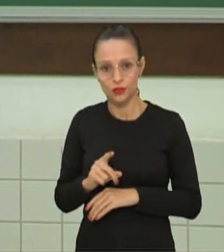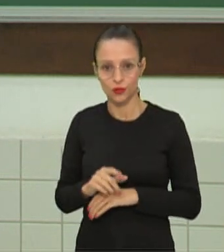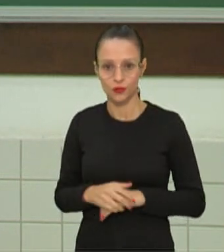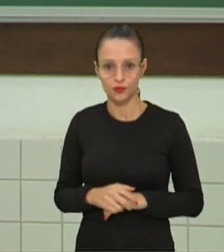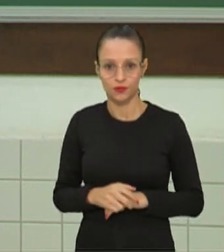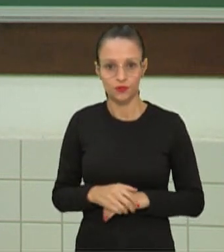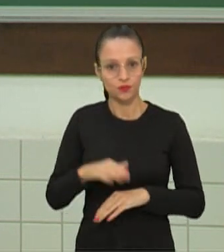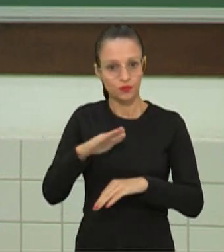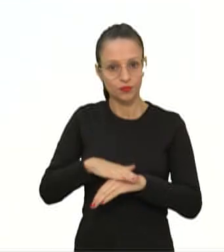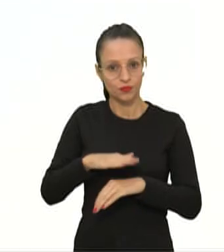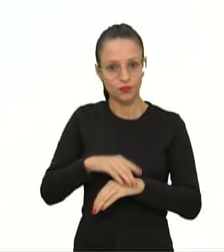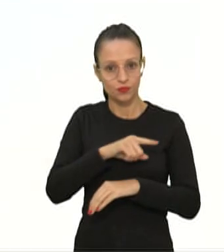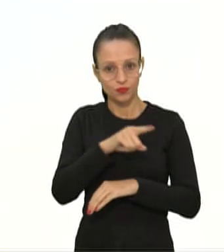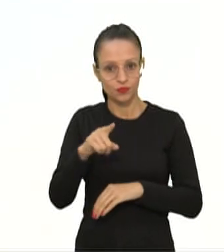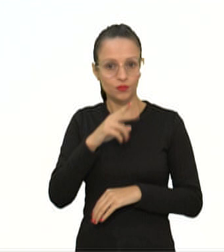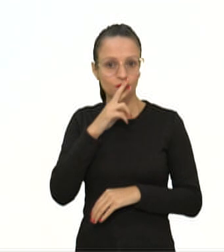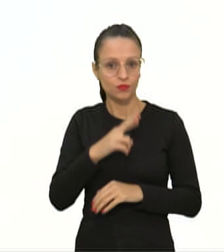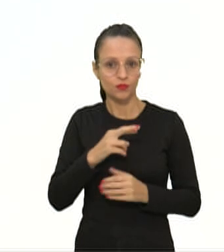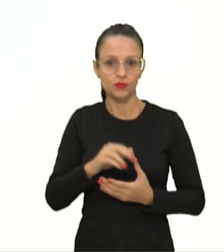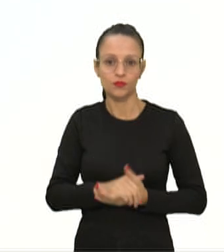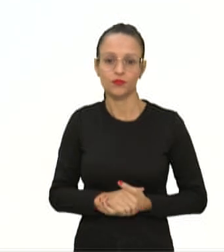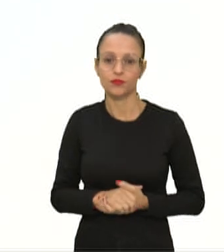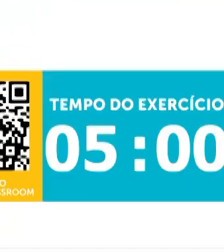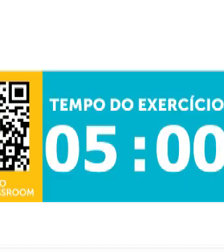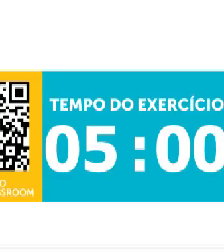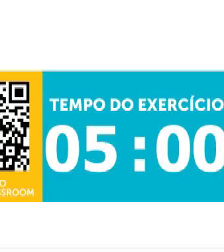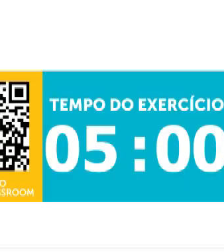equação. Te dou um tempinho e a gente já volta com a resposta.